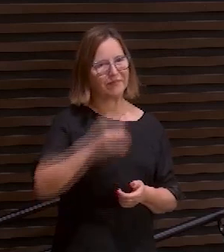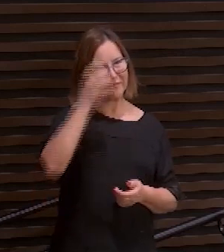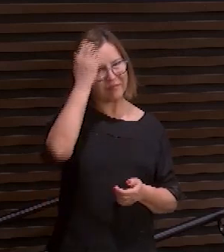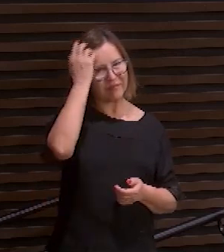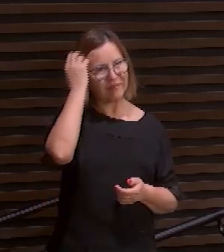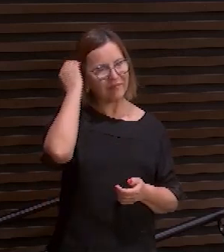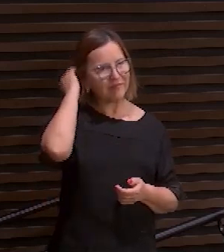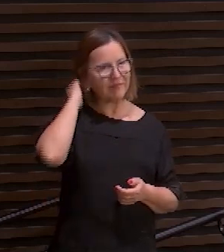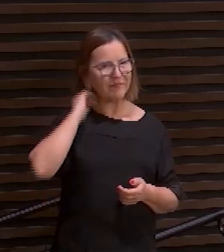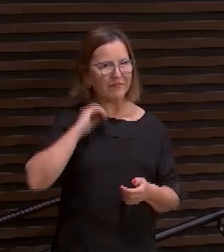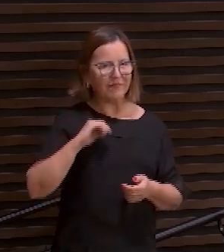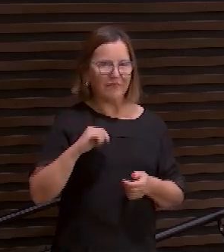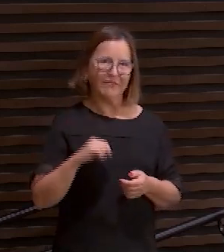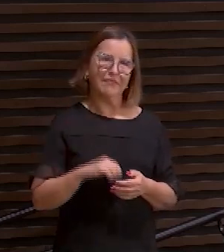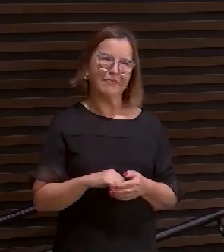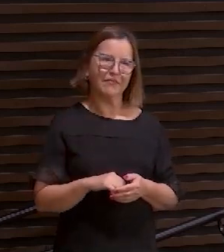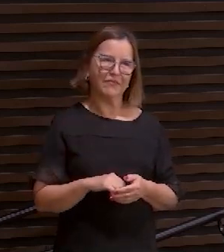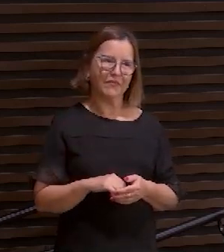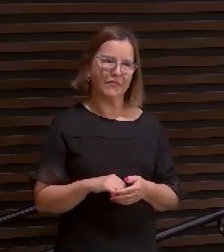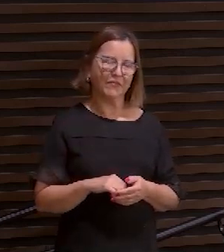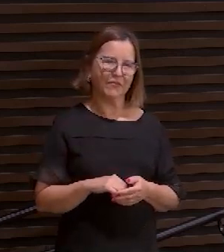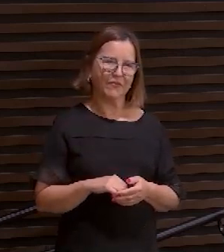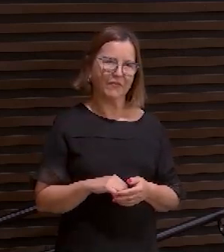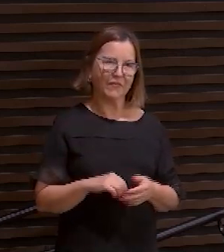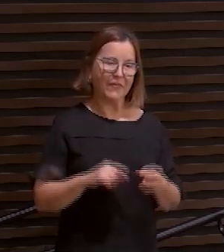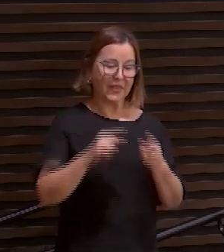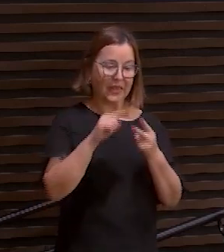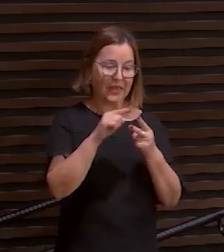Aqui é descrito nesses 2 aspectos: